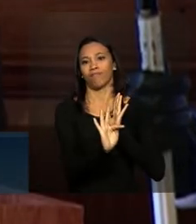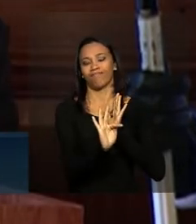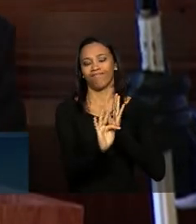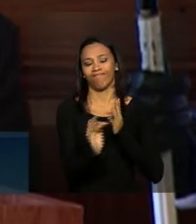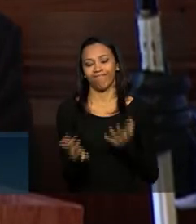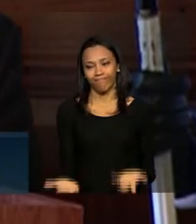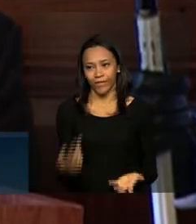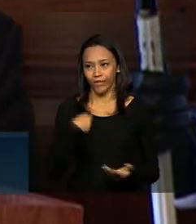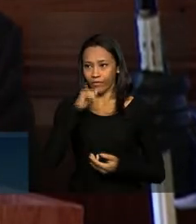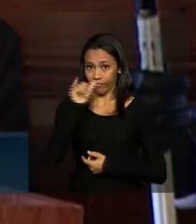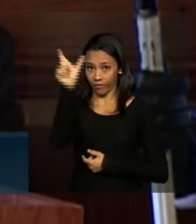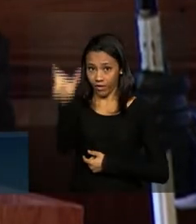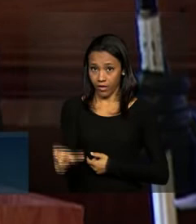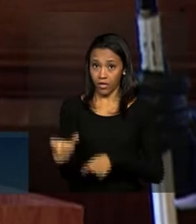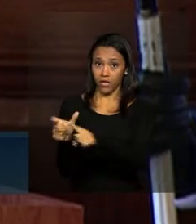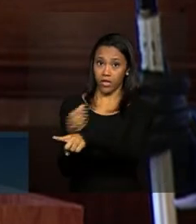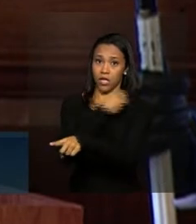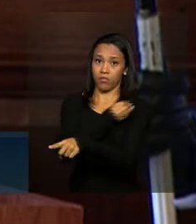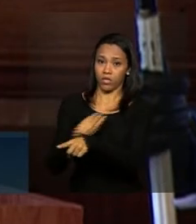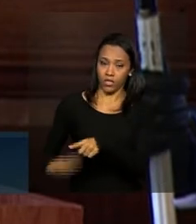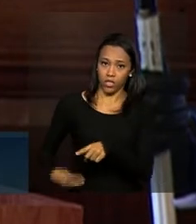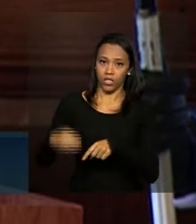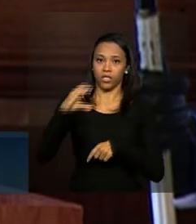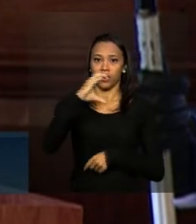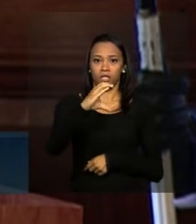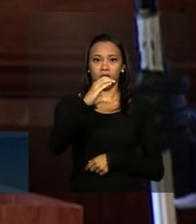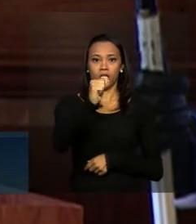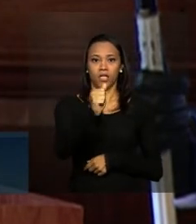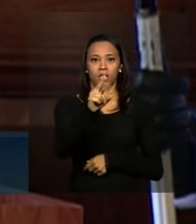ministra Carmen Lúcia,